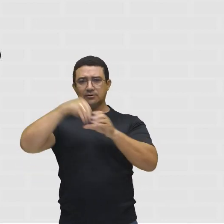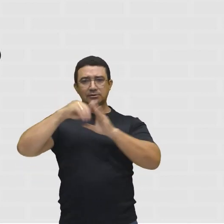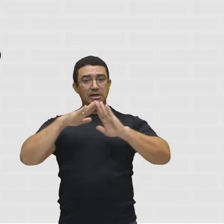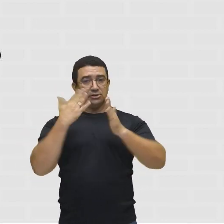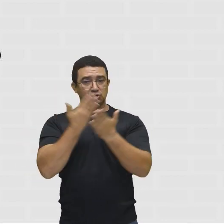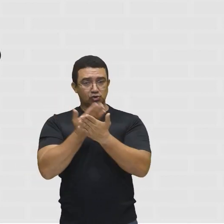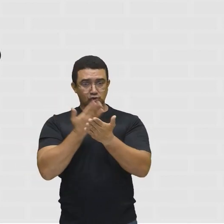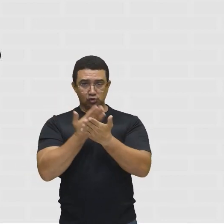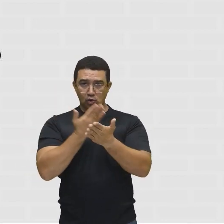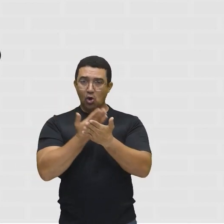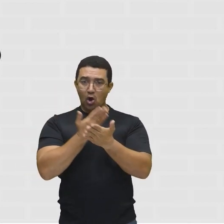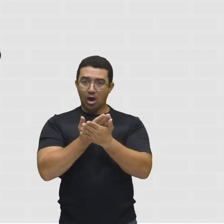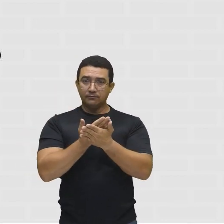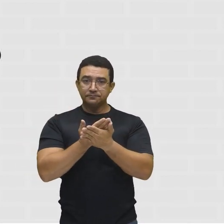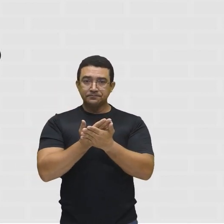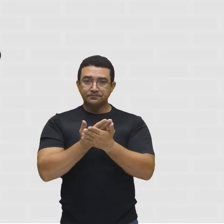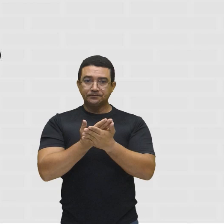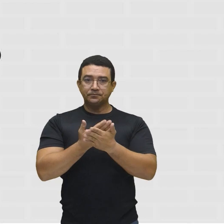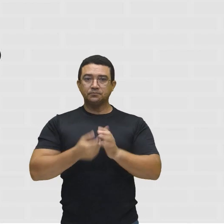com, continuando,